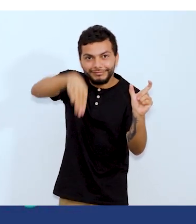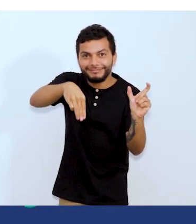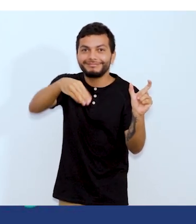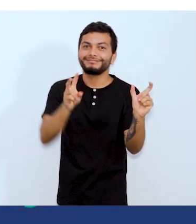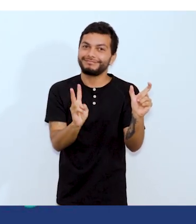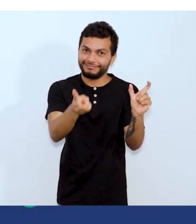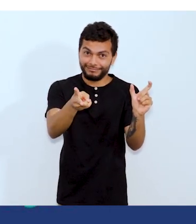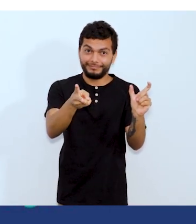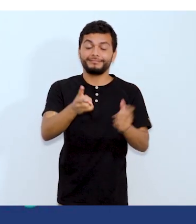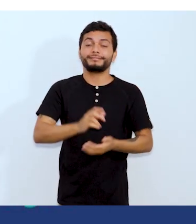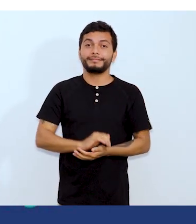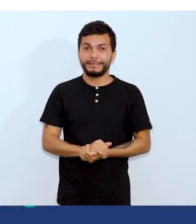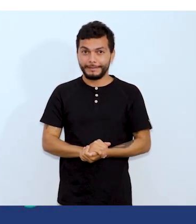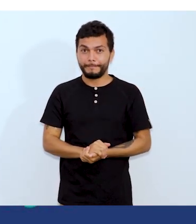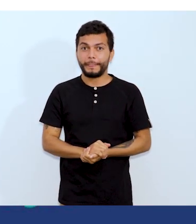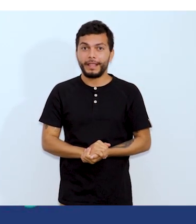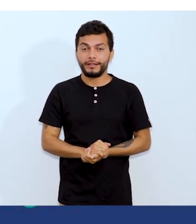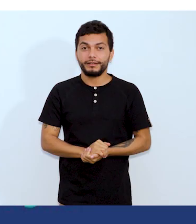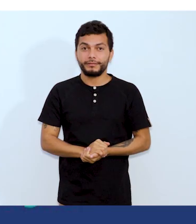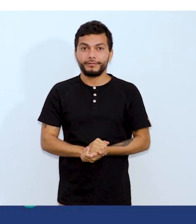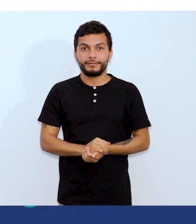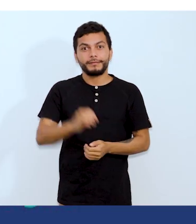sempre a letra M.